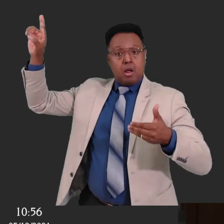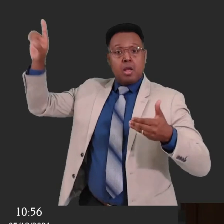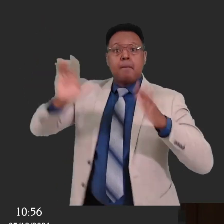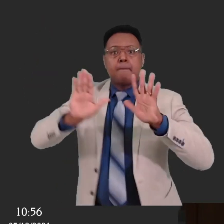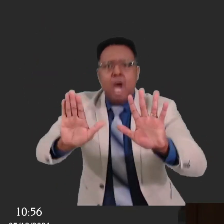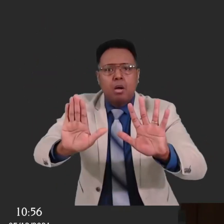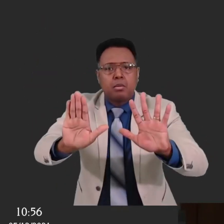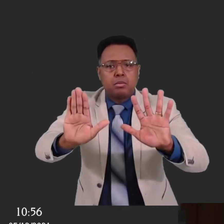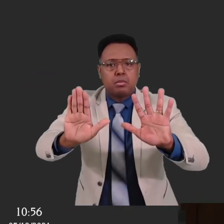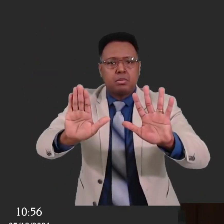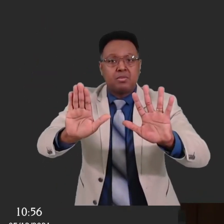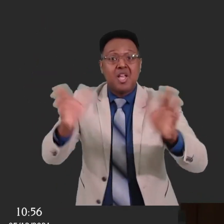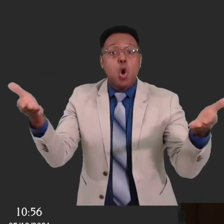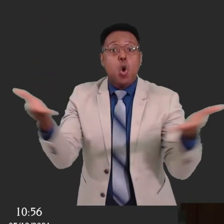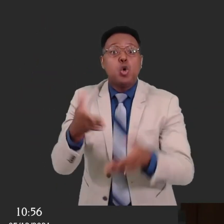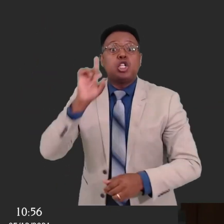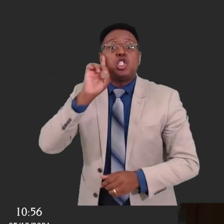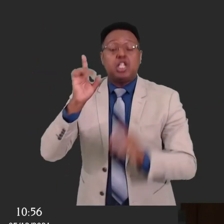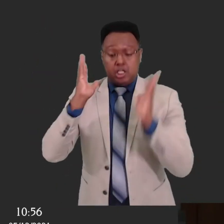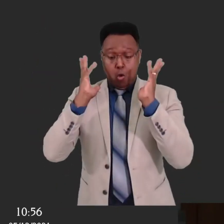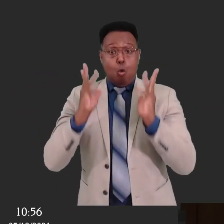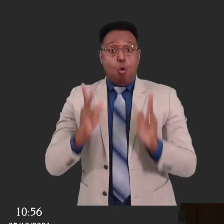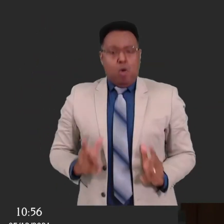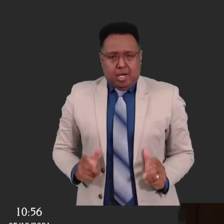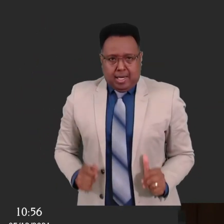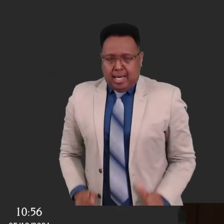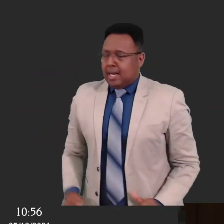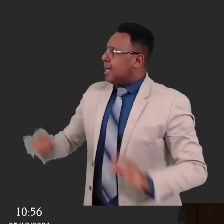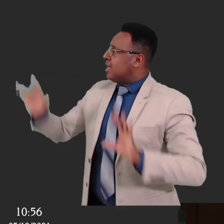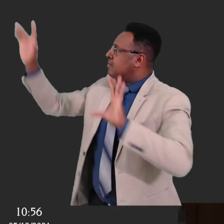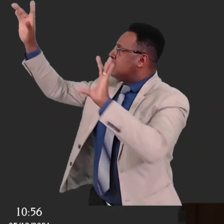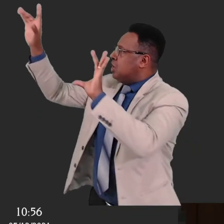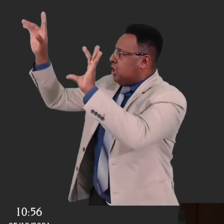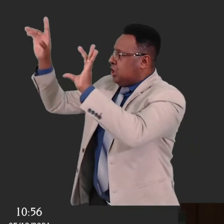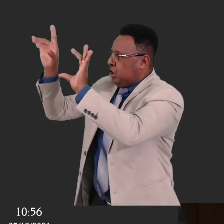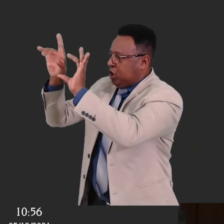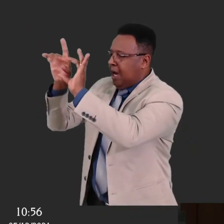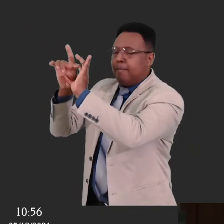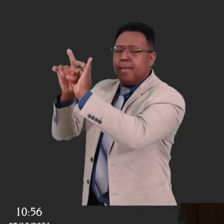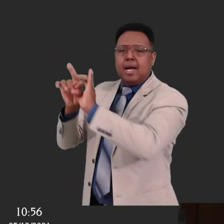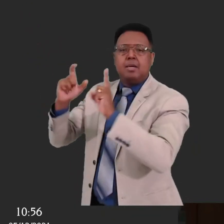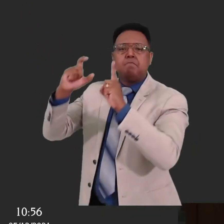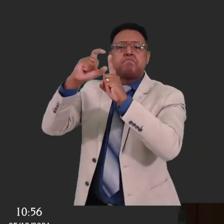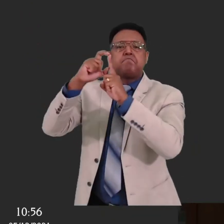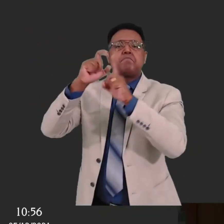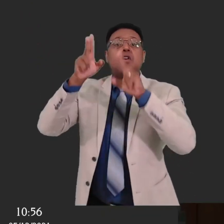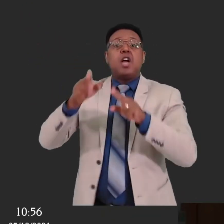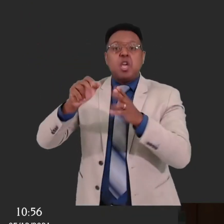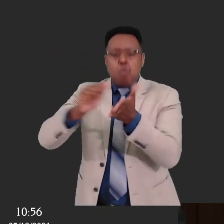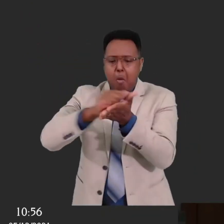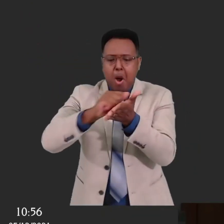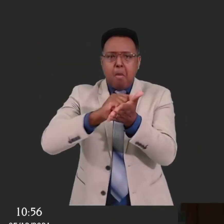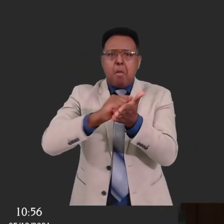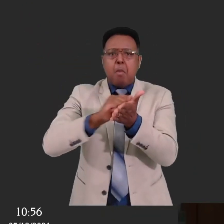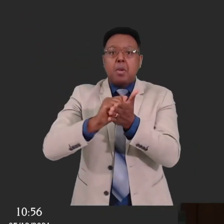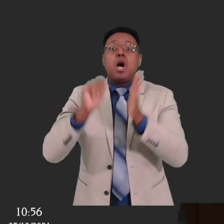Na tua comunhão, receba agora a palavra, o sabão do lavandeiro,